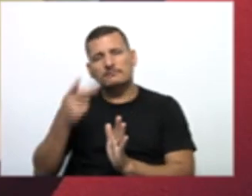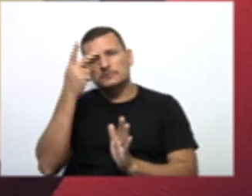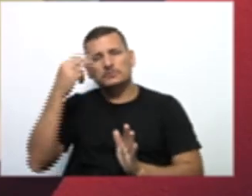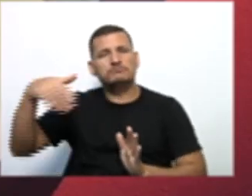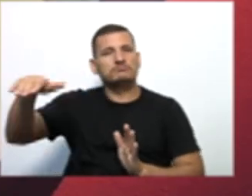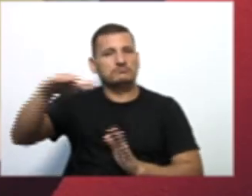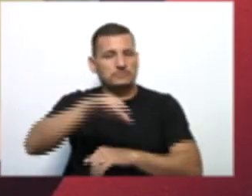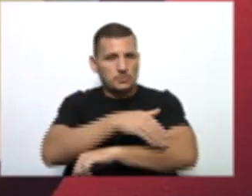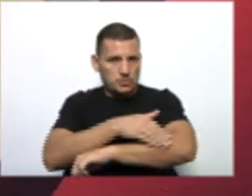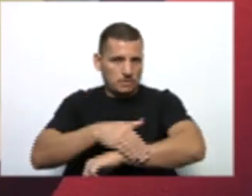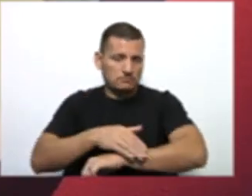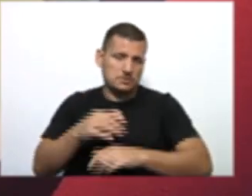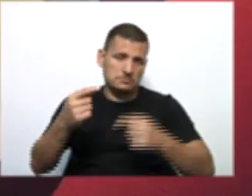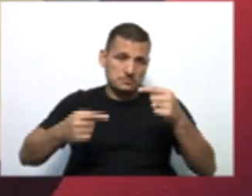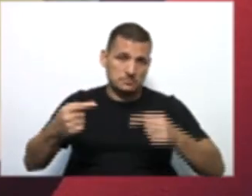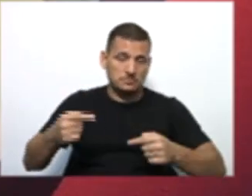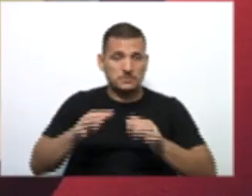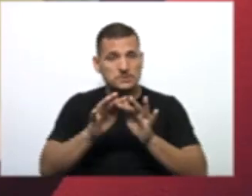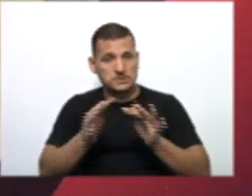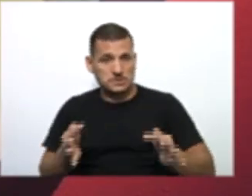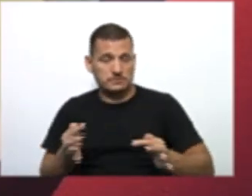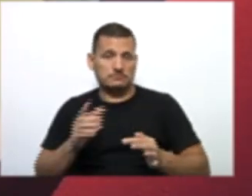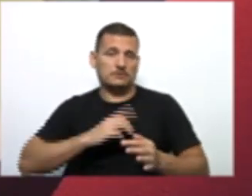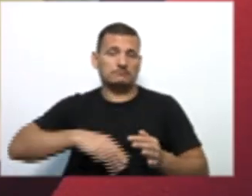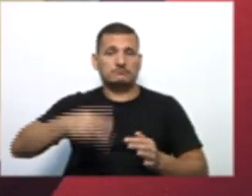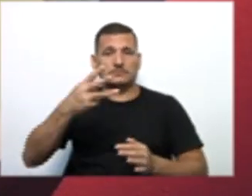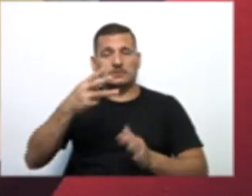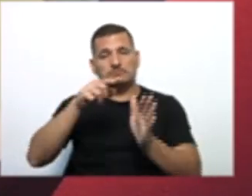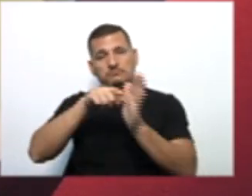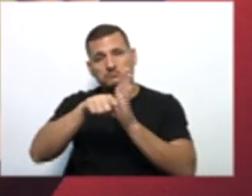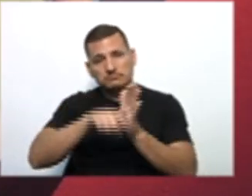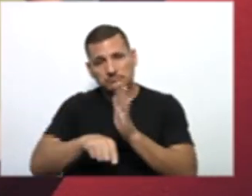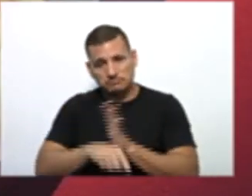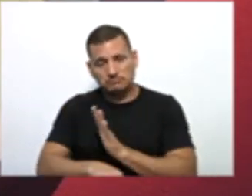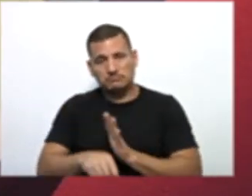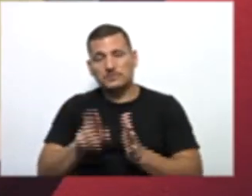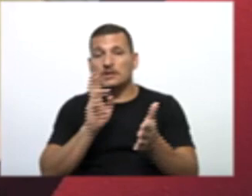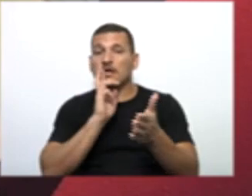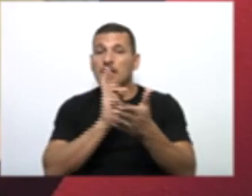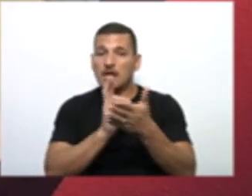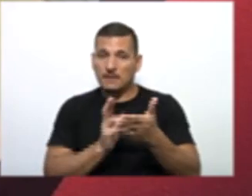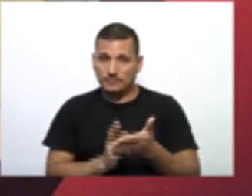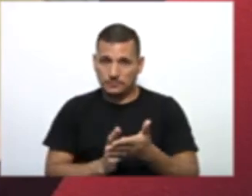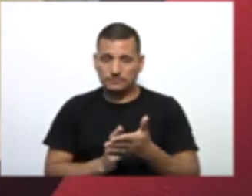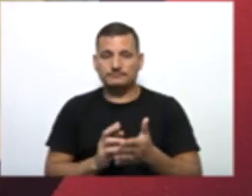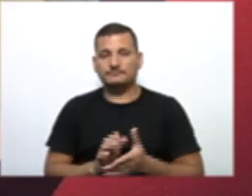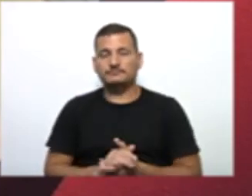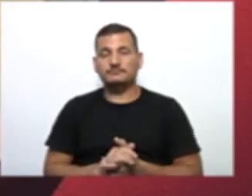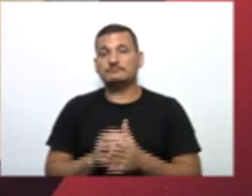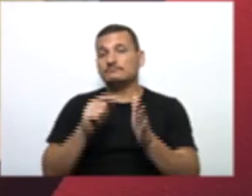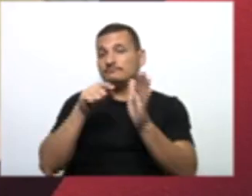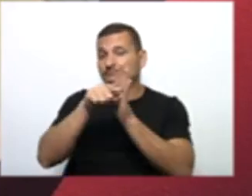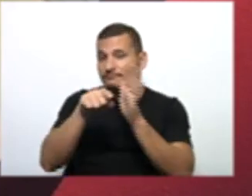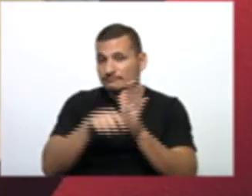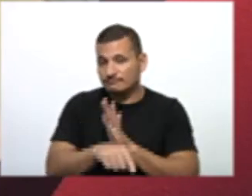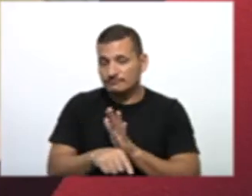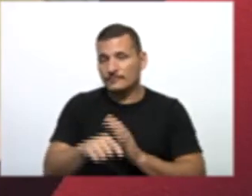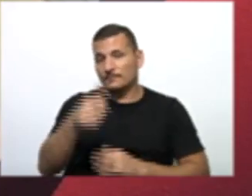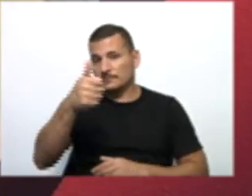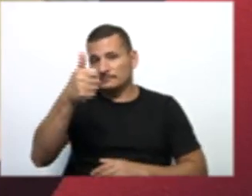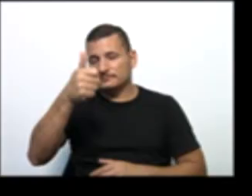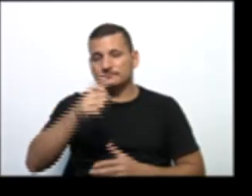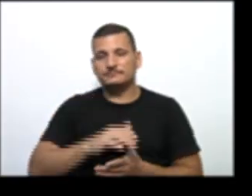questionário é bastante simples, é composto de 3 perguntas de respostas objetivas. As perguntas são as seguintes.